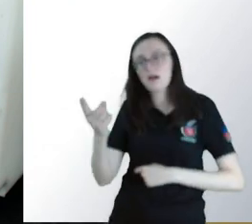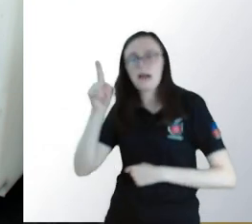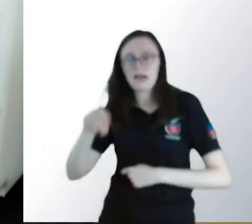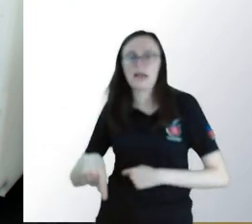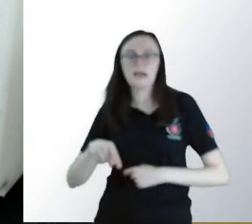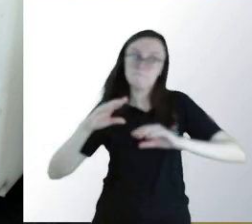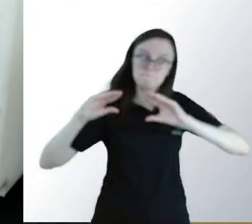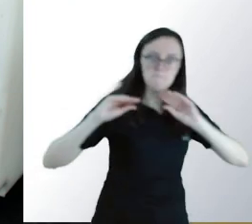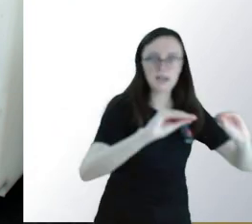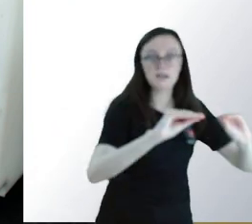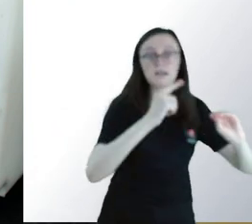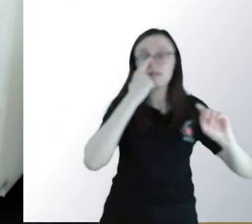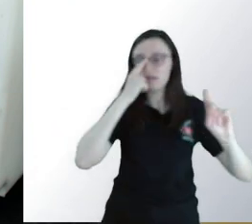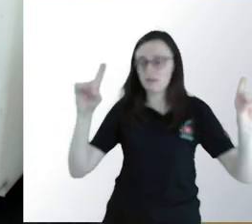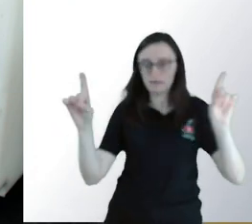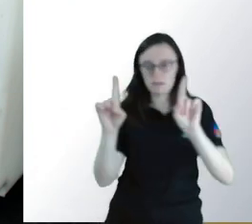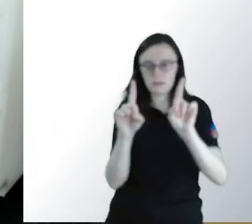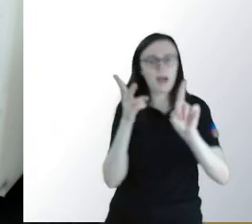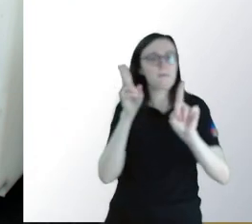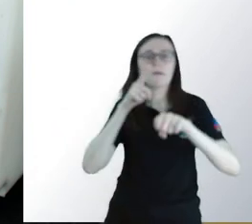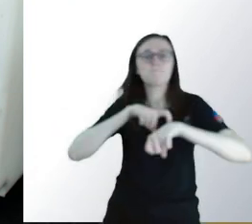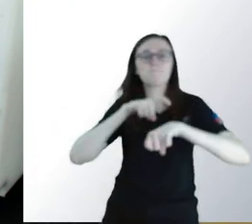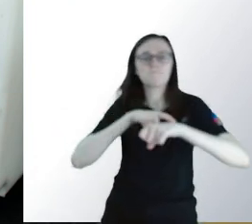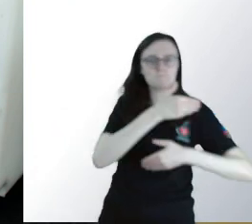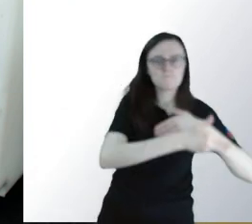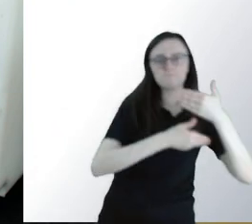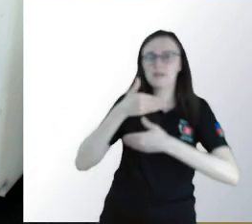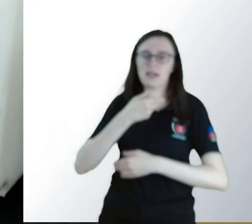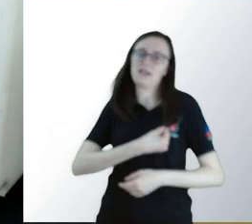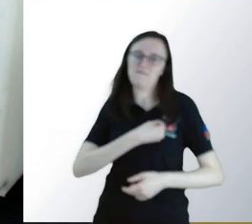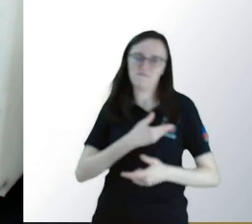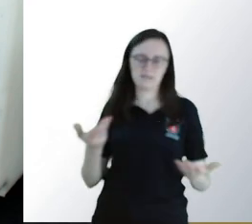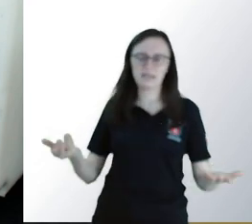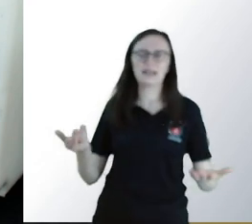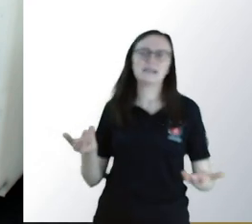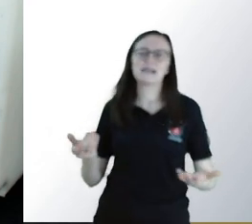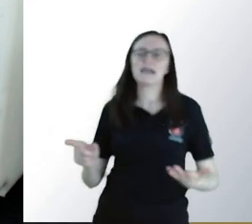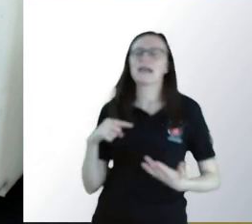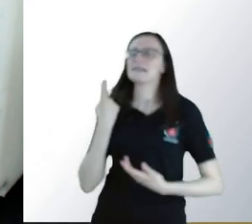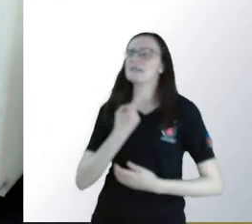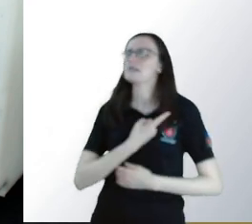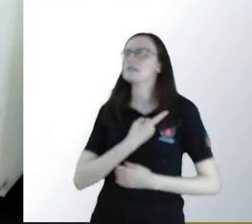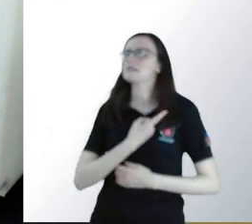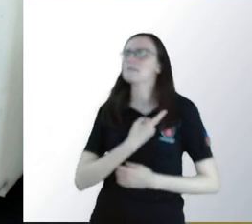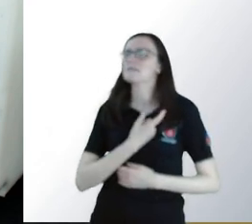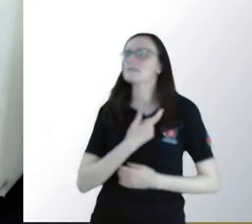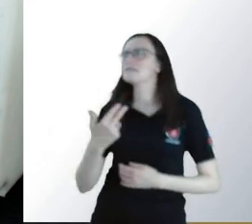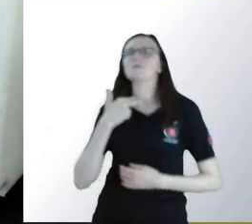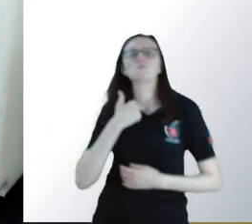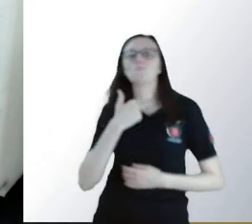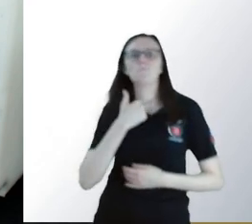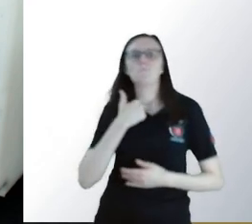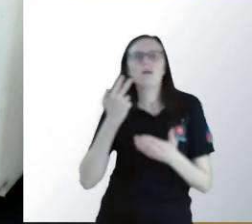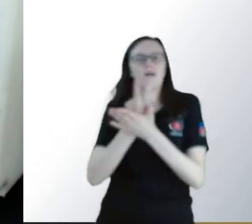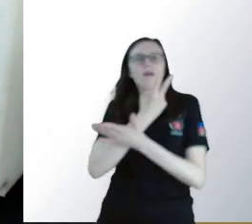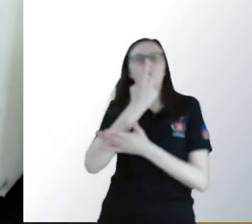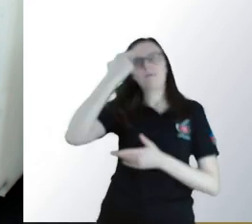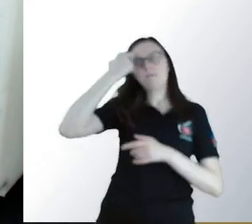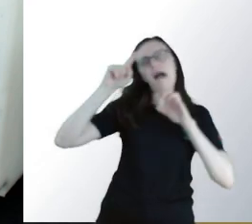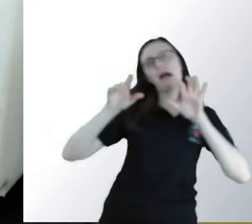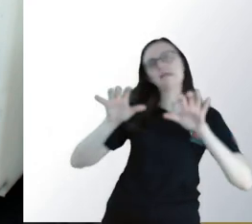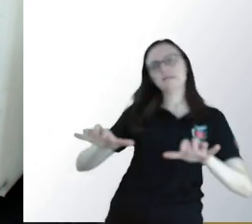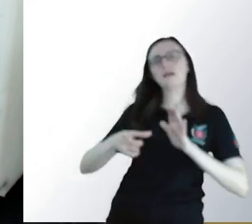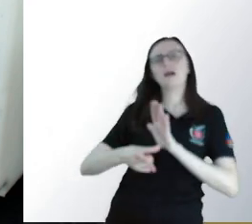professor, eles estão no mesmo momento de desenvolvimento de vida. Então, não há, a gente não pode incorrer nesse erro de